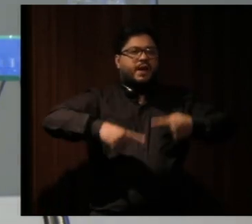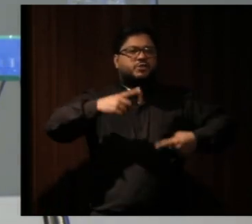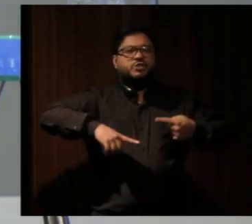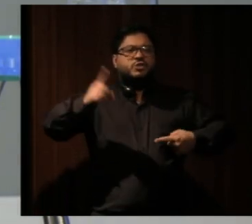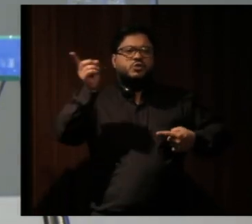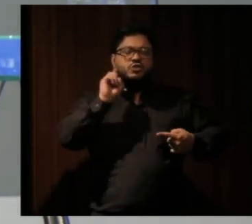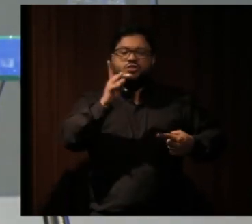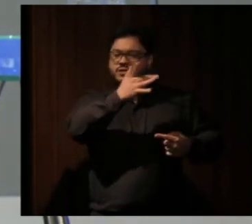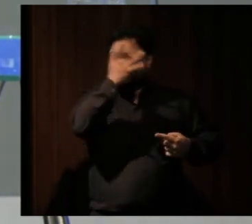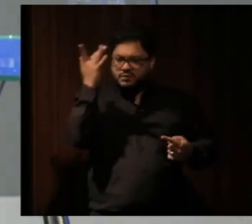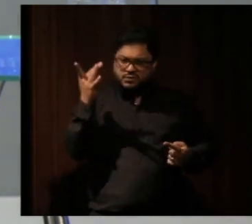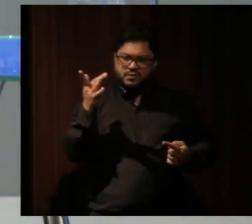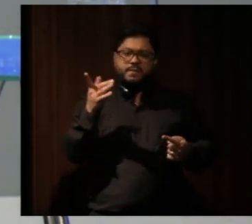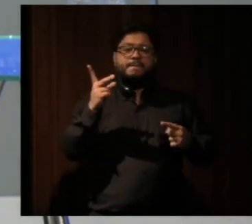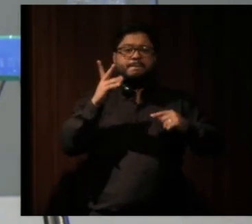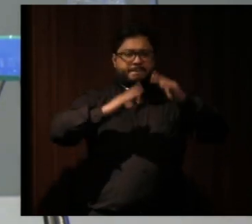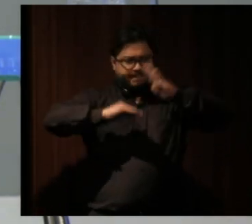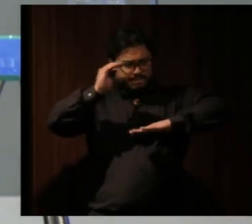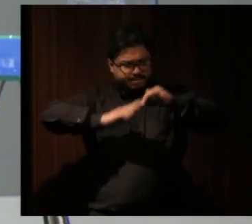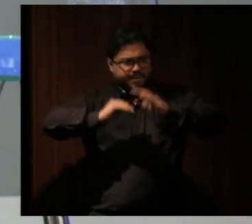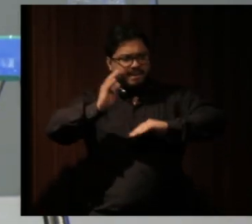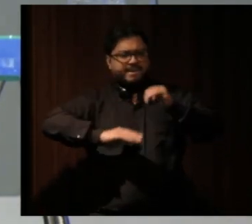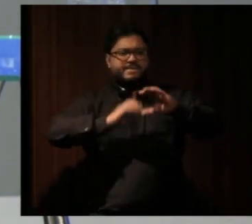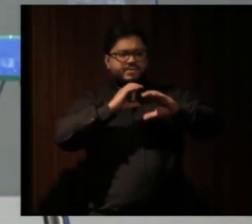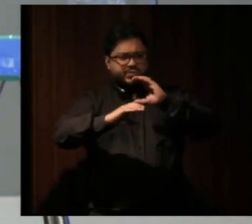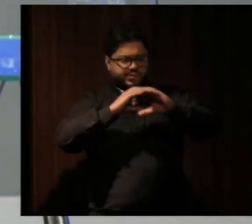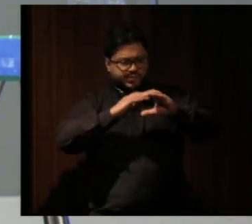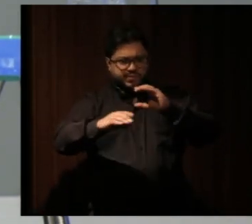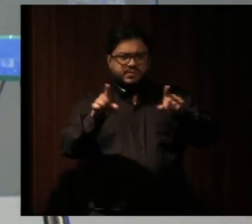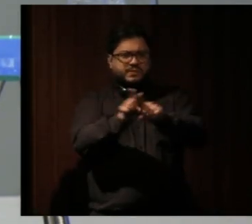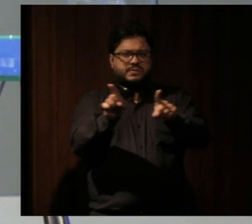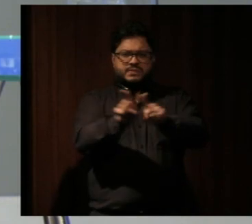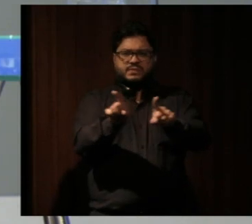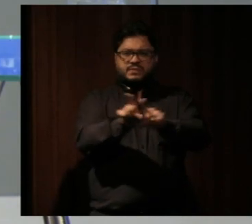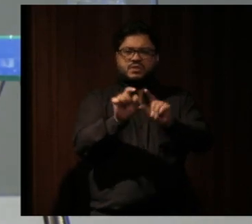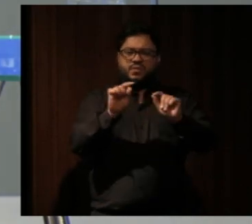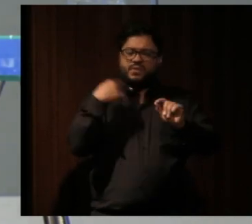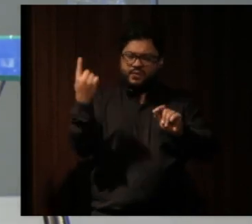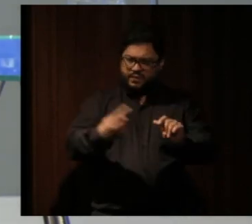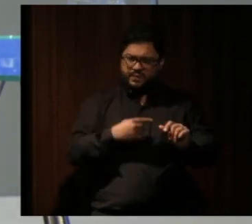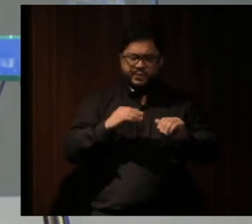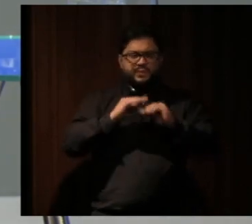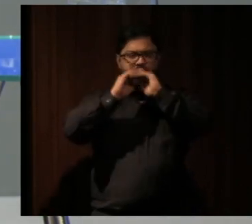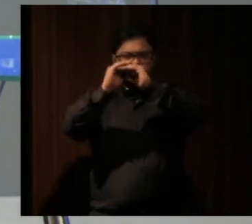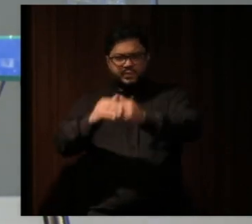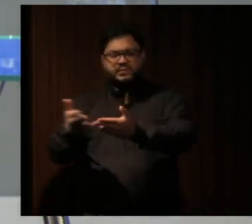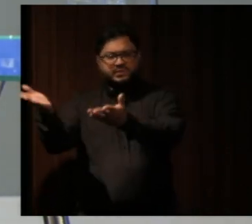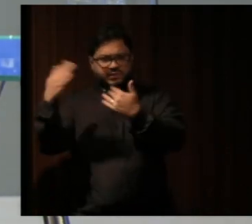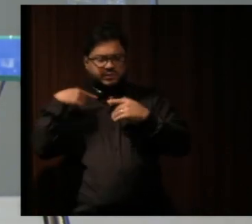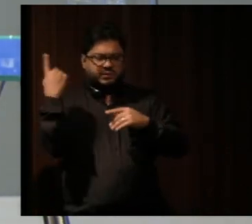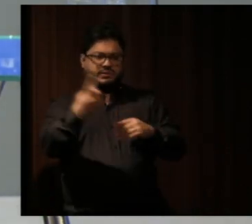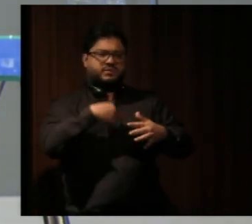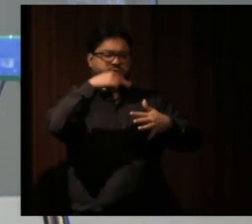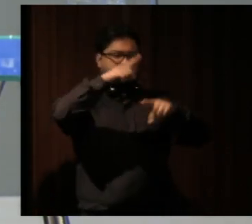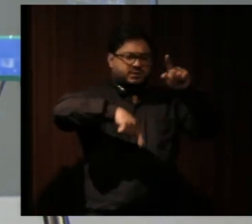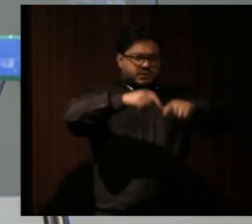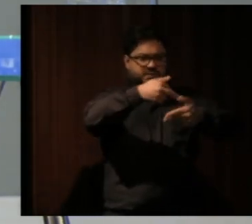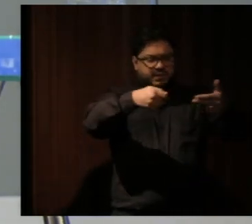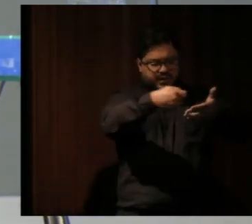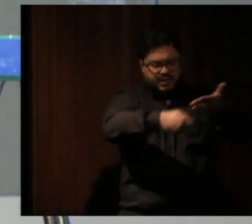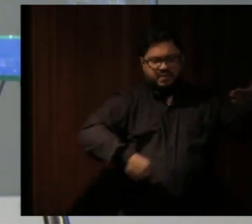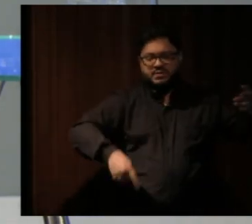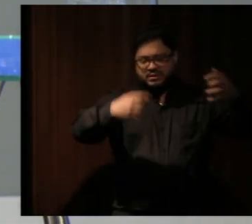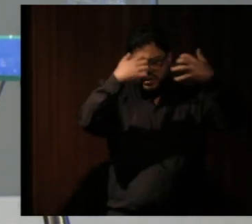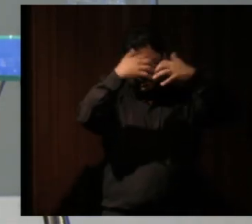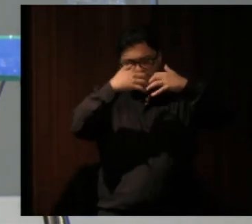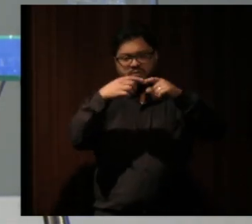dia das pessoas como prática da comunicação mesmo para além do que a gente tá reportando e trazendo nas nossas matérias mas trazendo essa